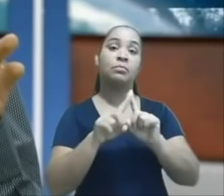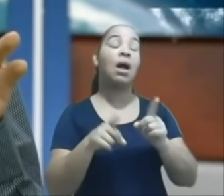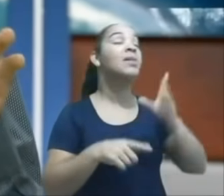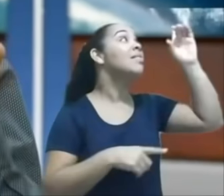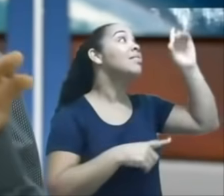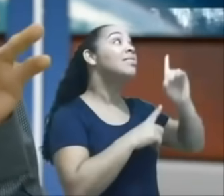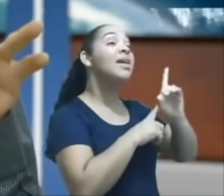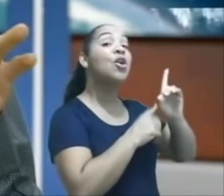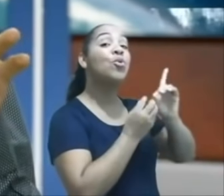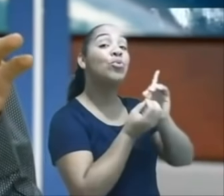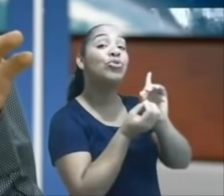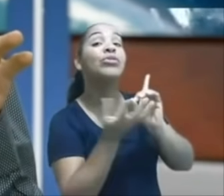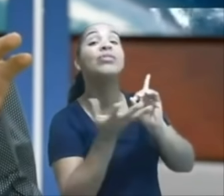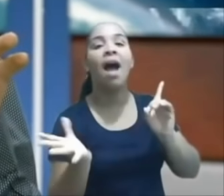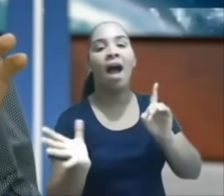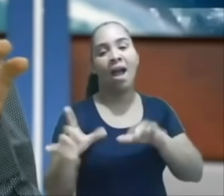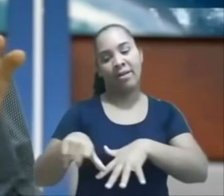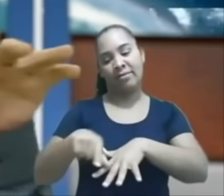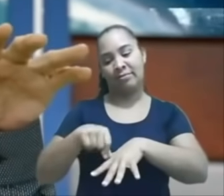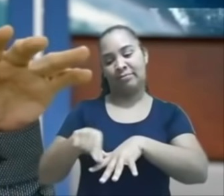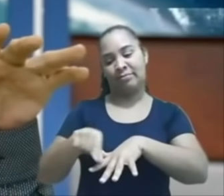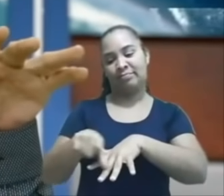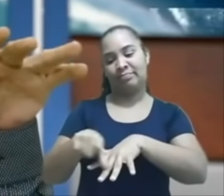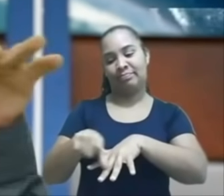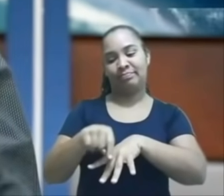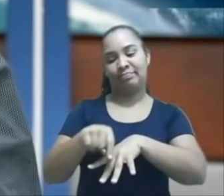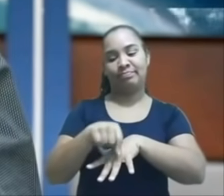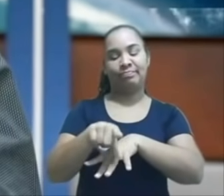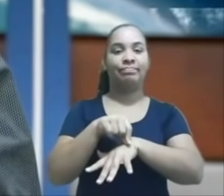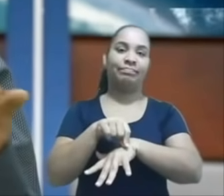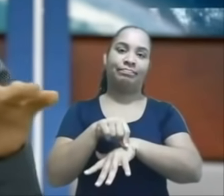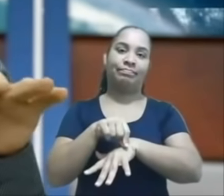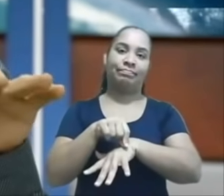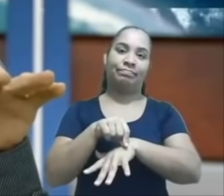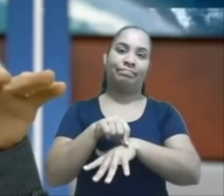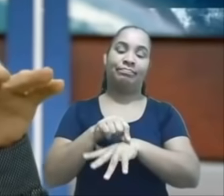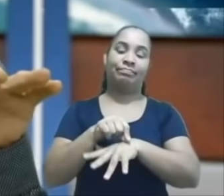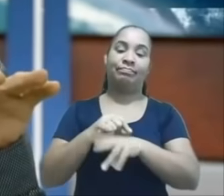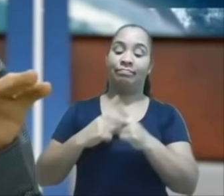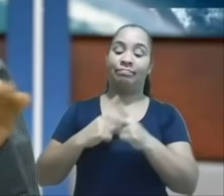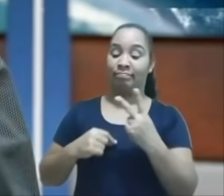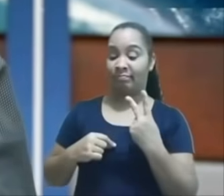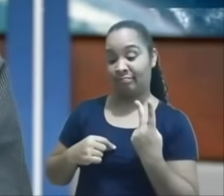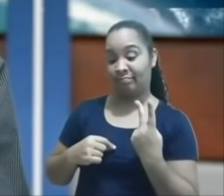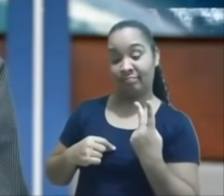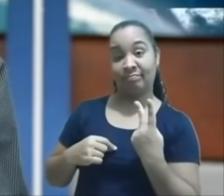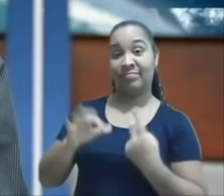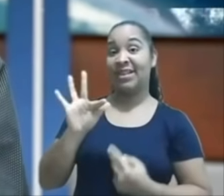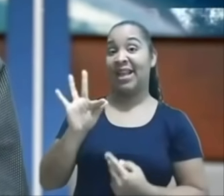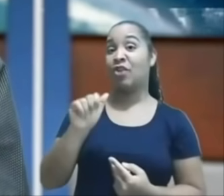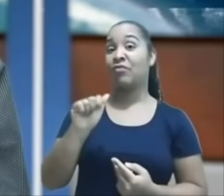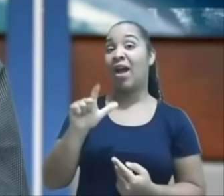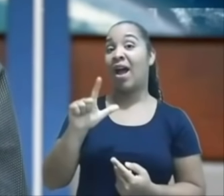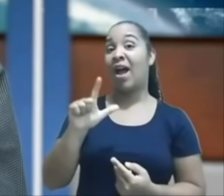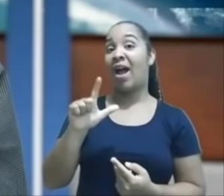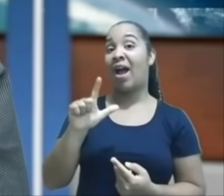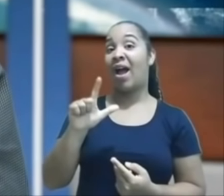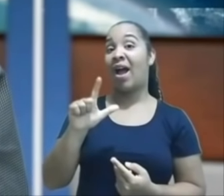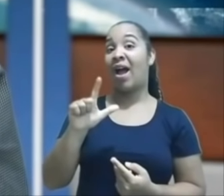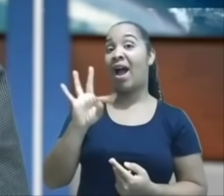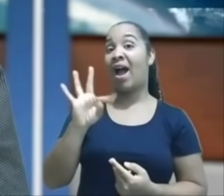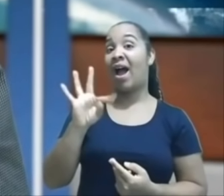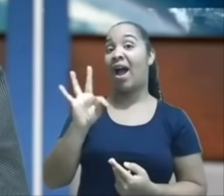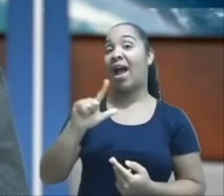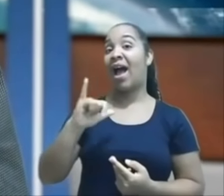existem duas fatalidades: nascer, desencarnar. O mais depende de como